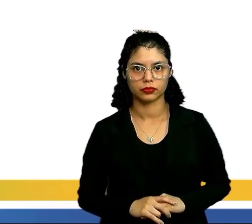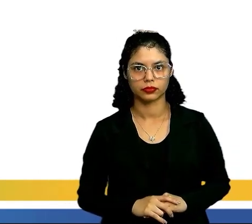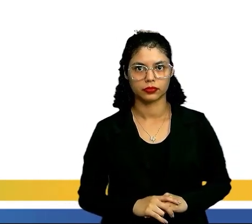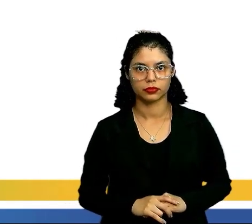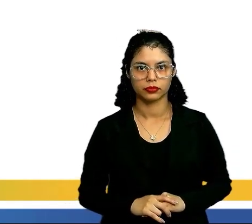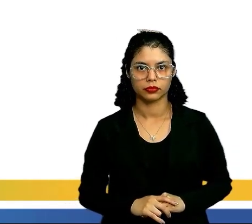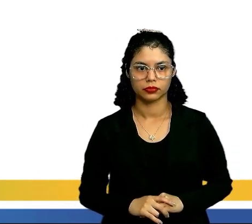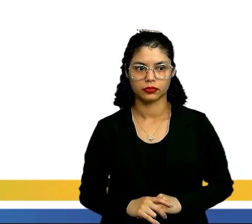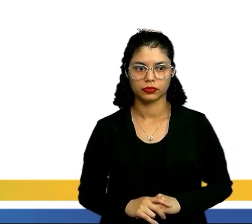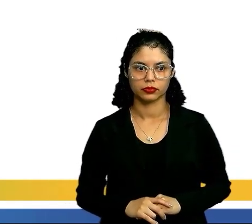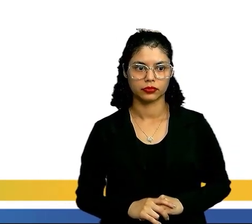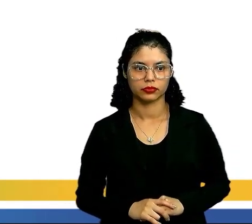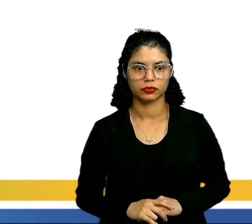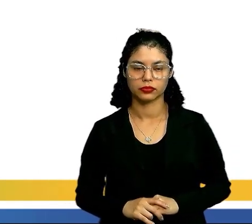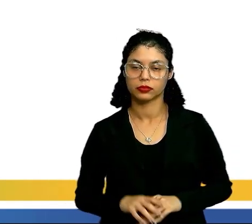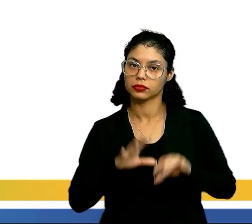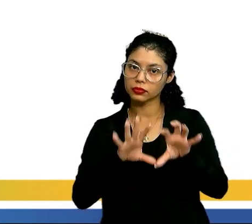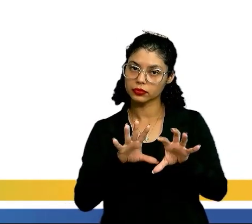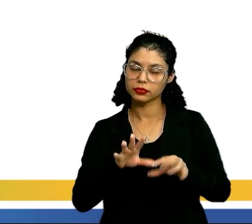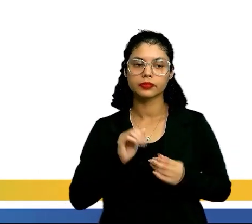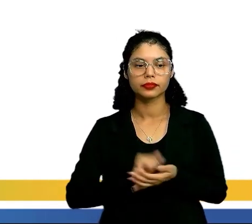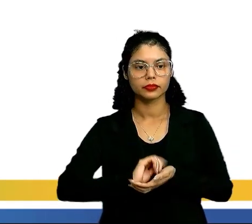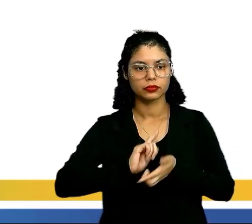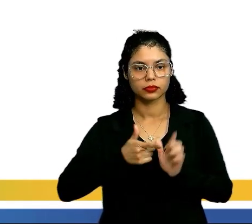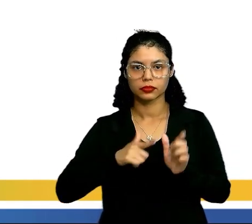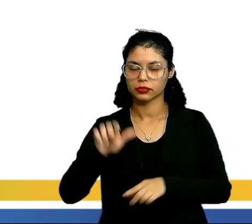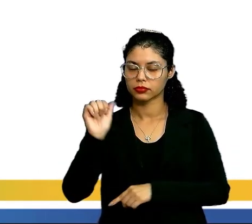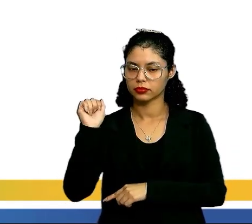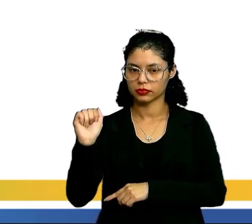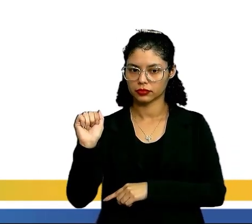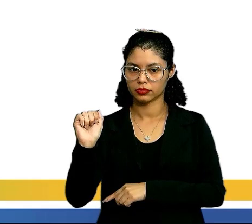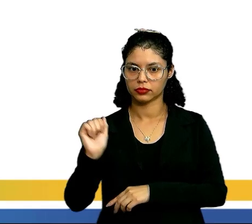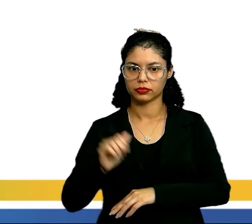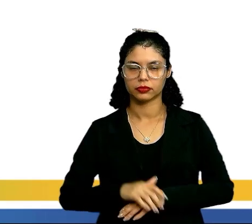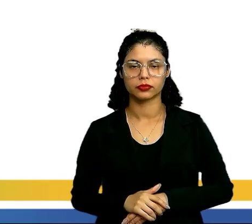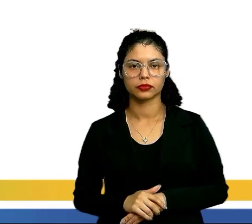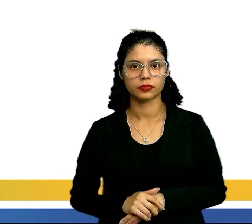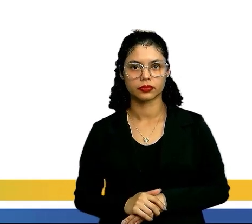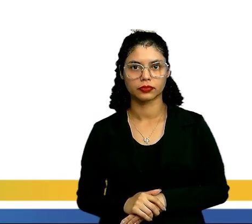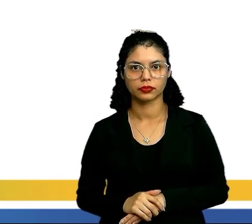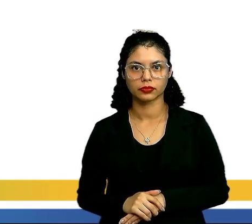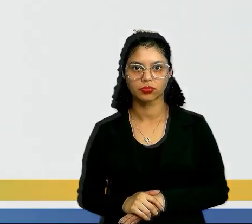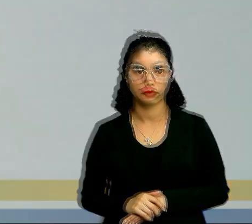prédio. Logo, a nossa alternativa correta é a letra A.